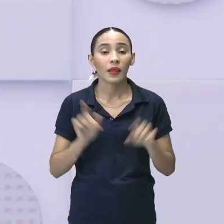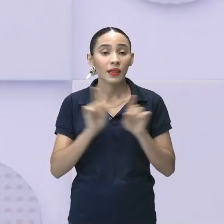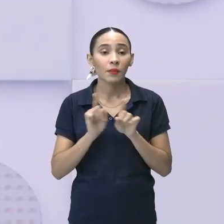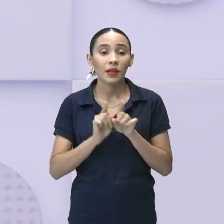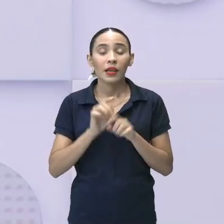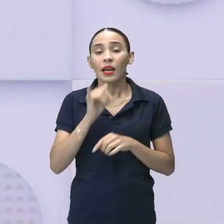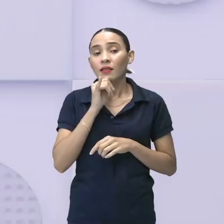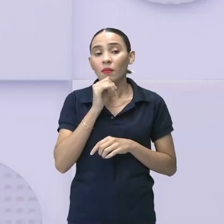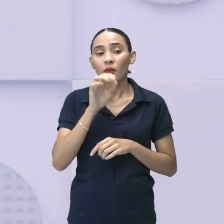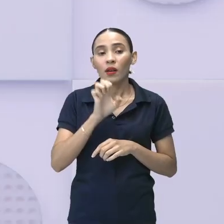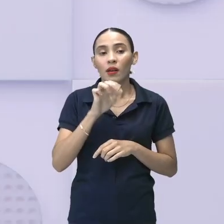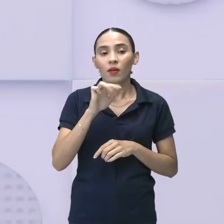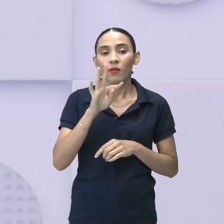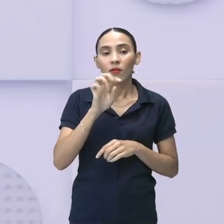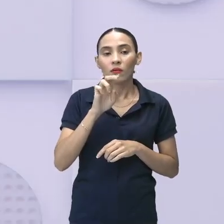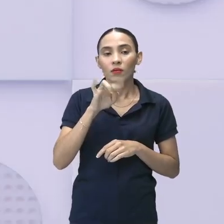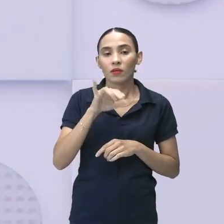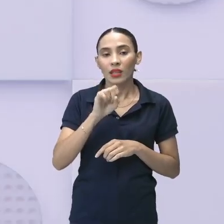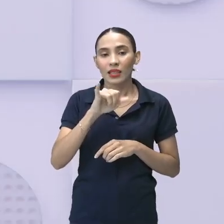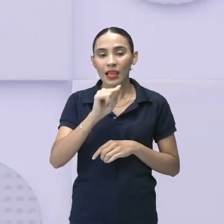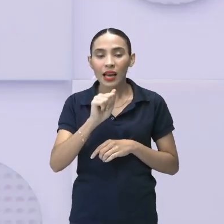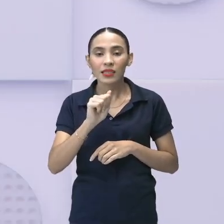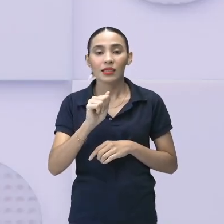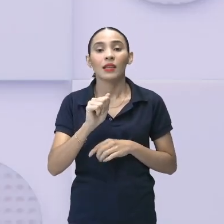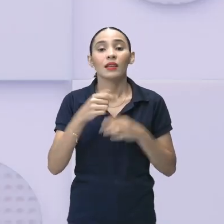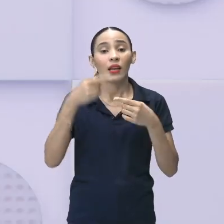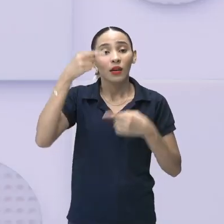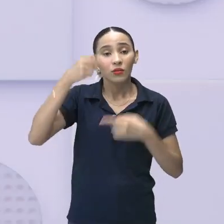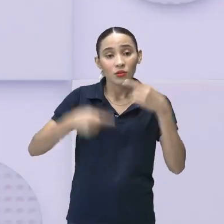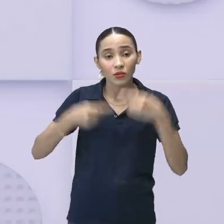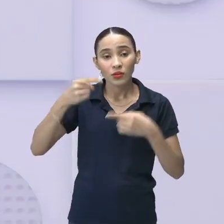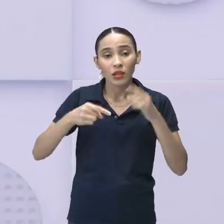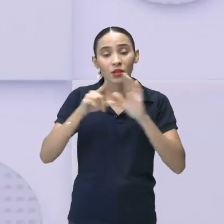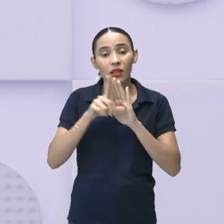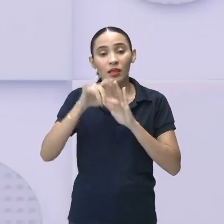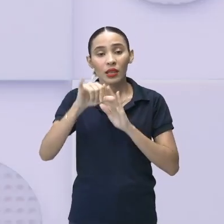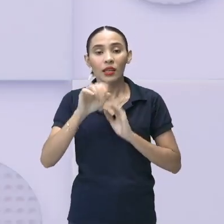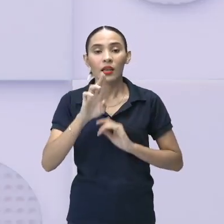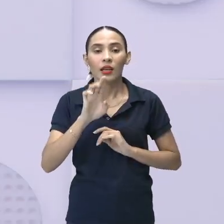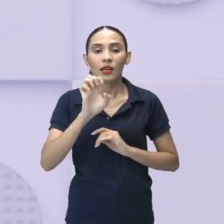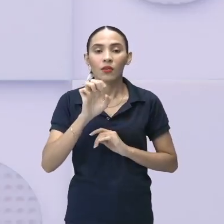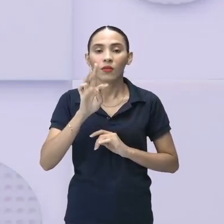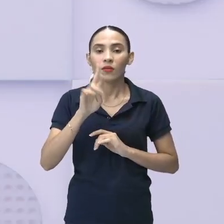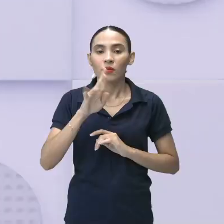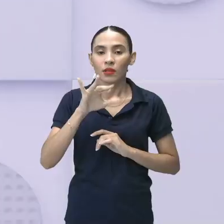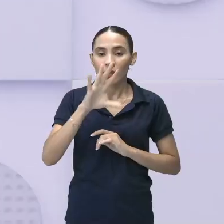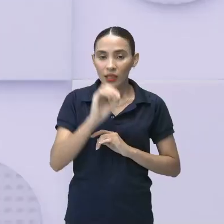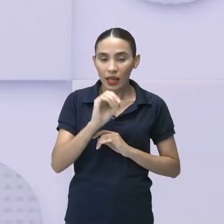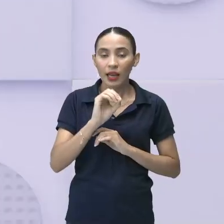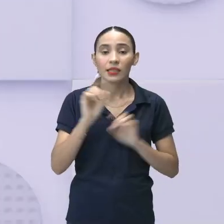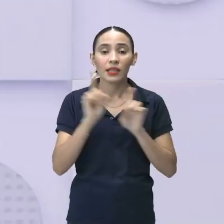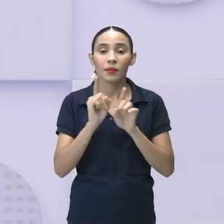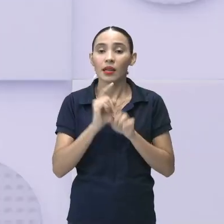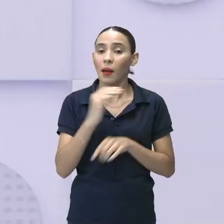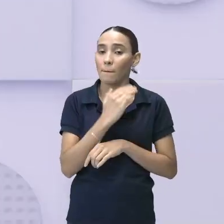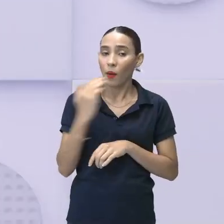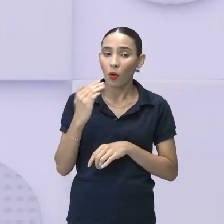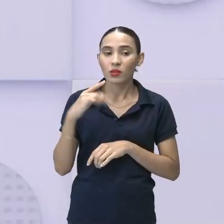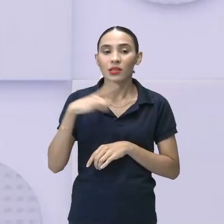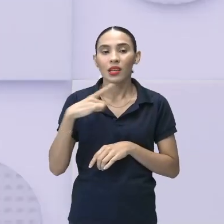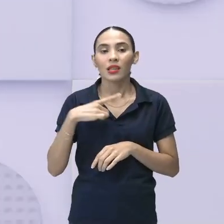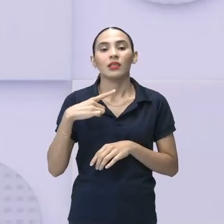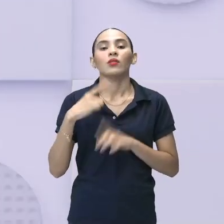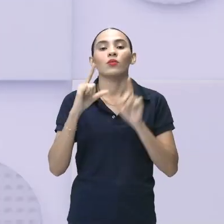do paciente e o papel dos profissionais de saúde e as implicações sociais e morais de permitir